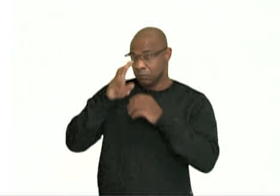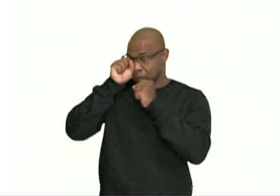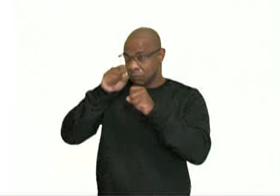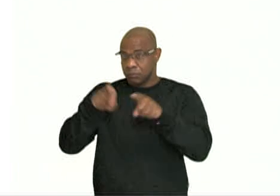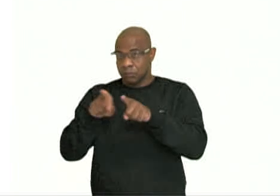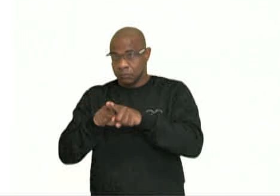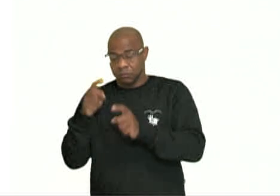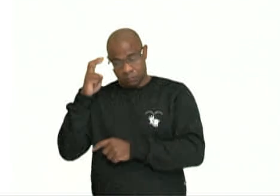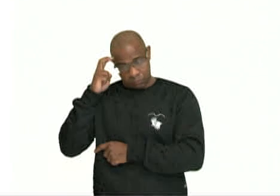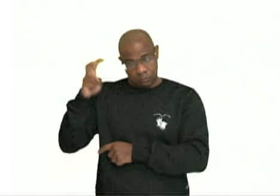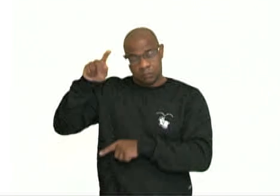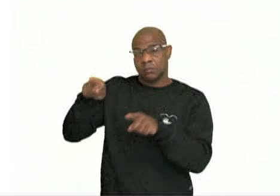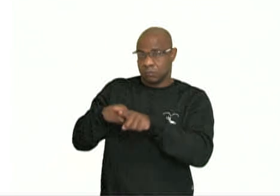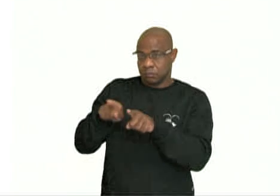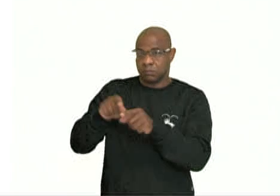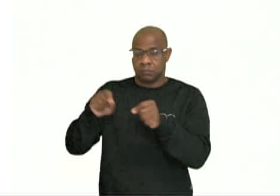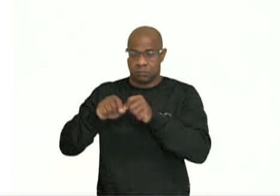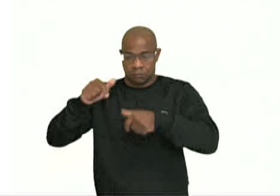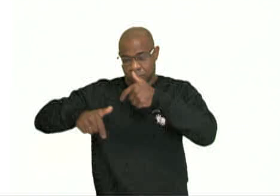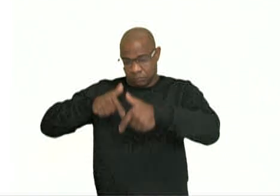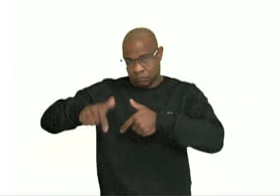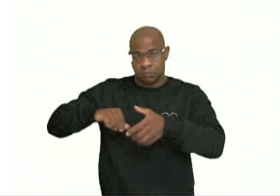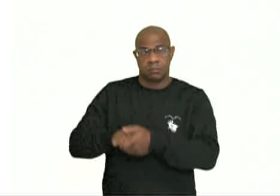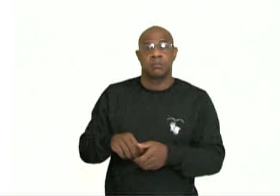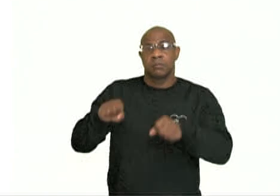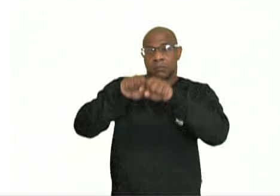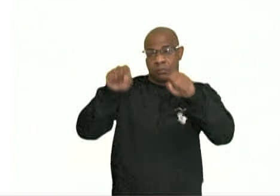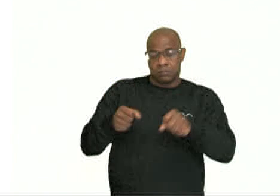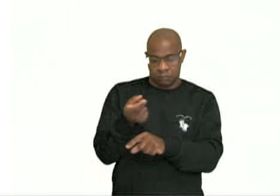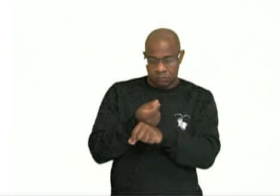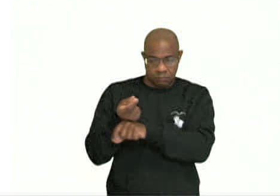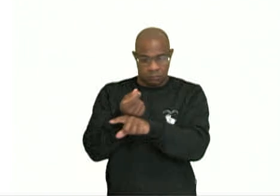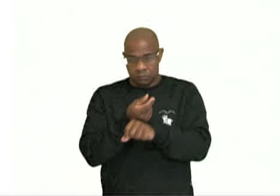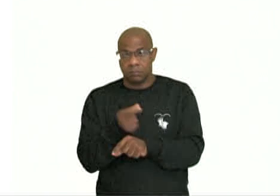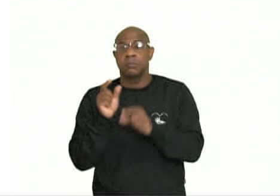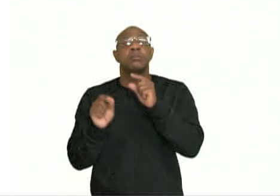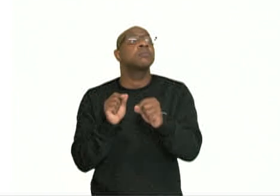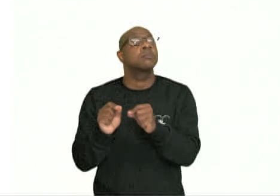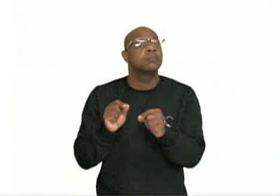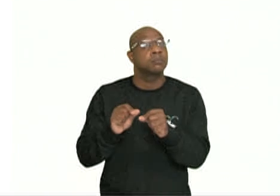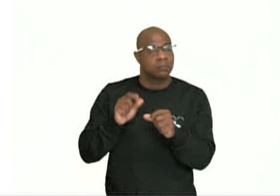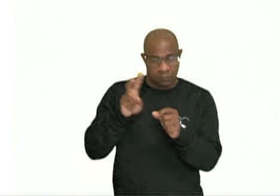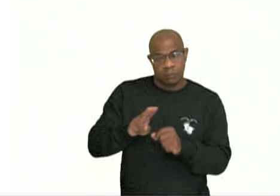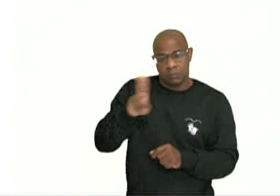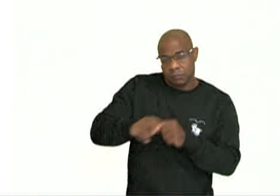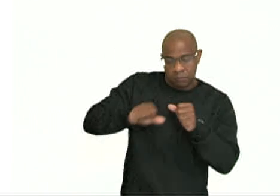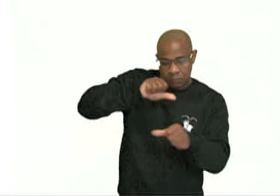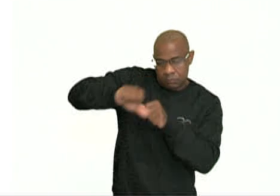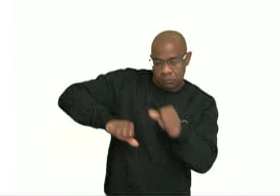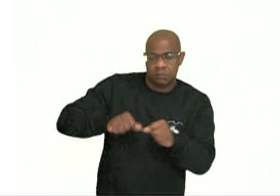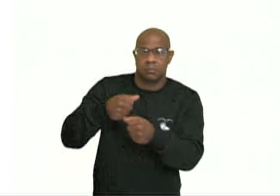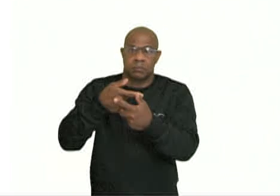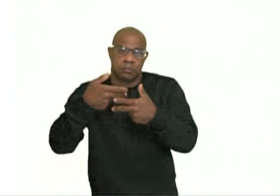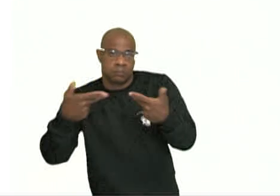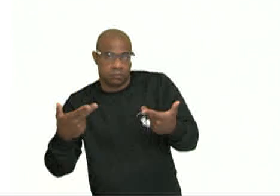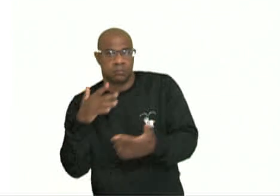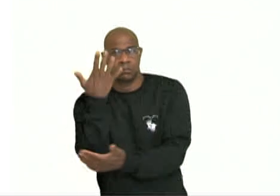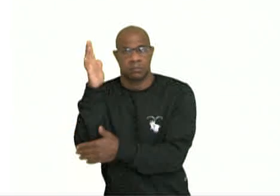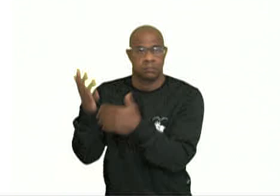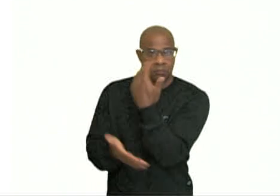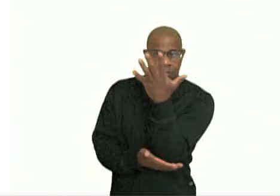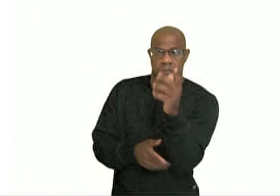uma atividade laboral. No sistema capitalista, ela é utilizada para transformar elementos da natureza em matéria bruta